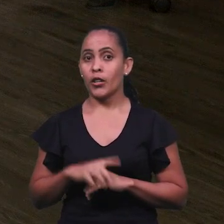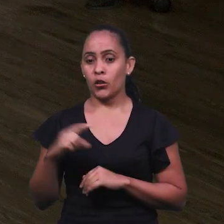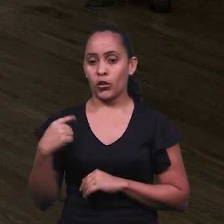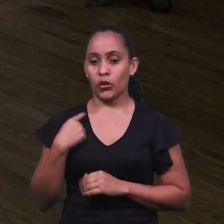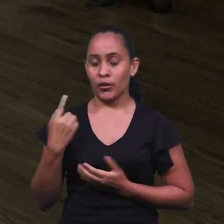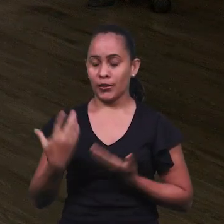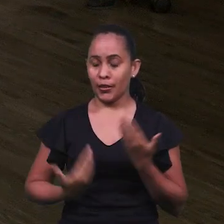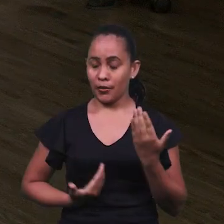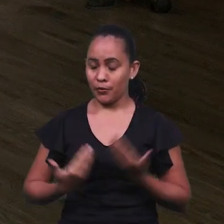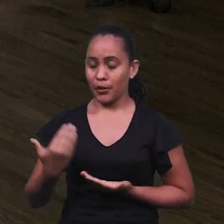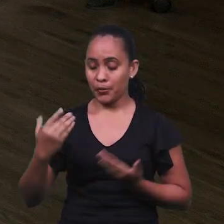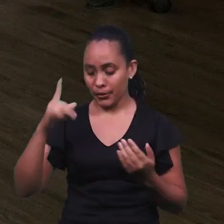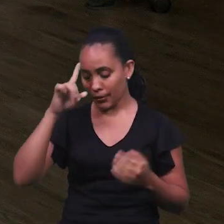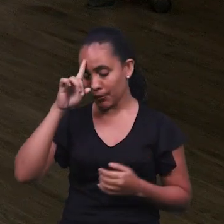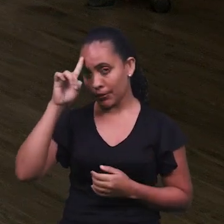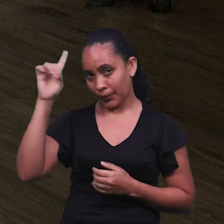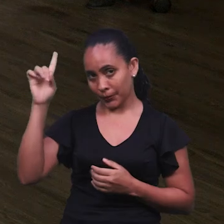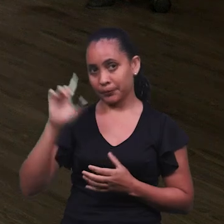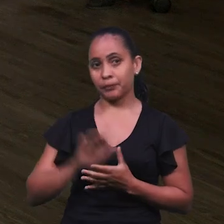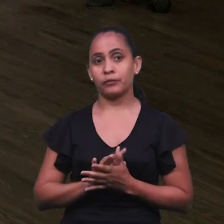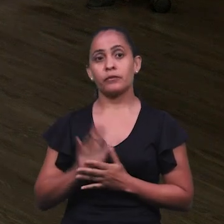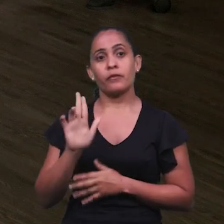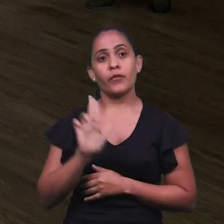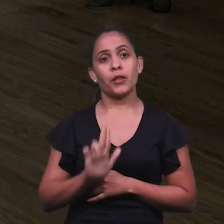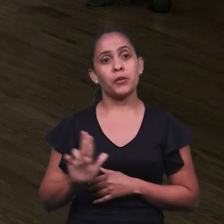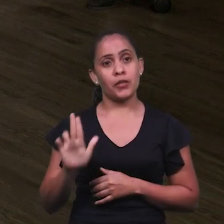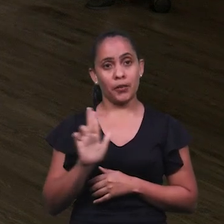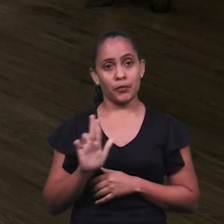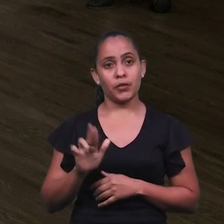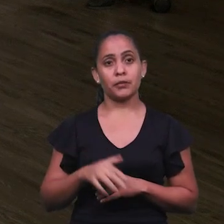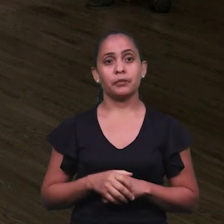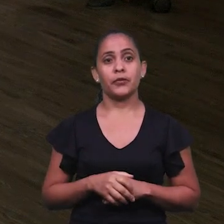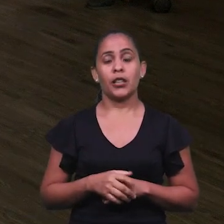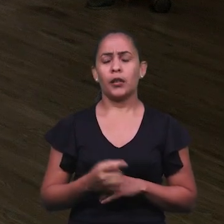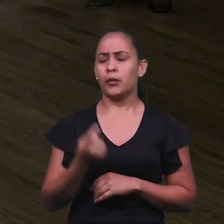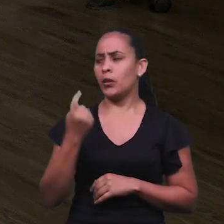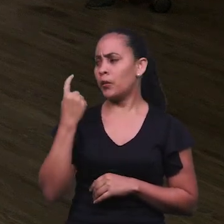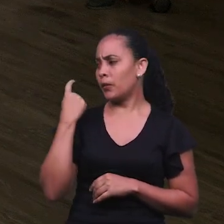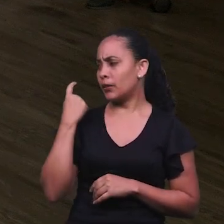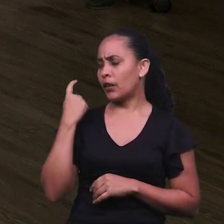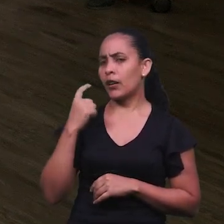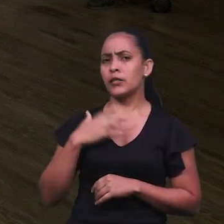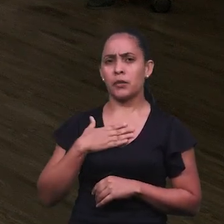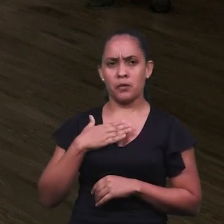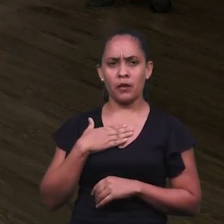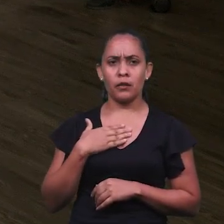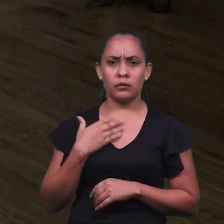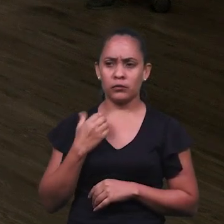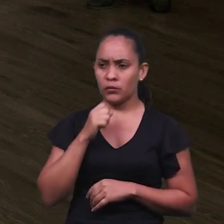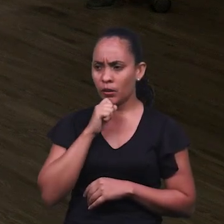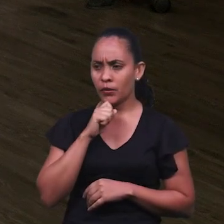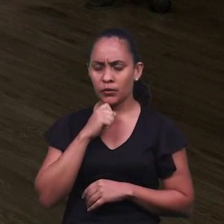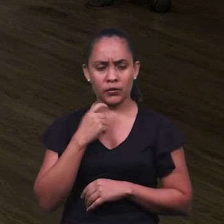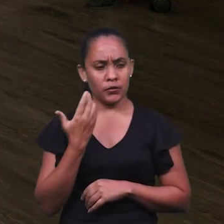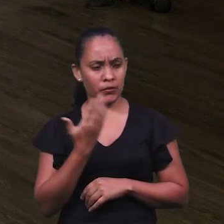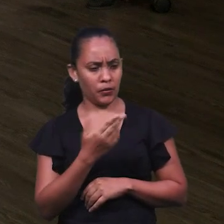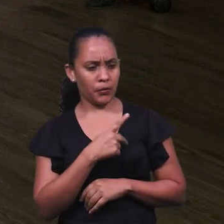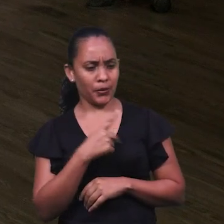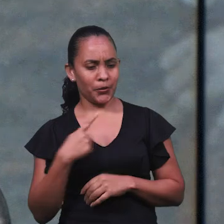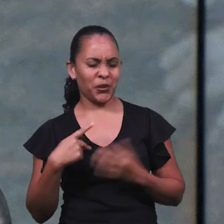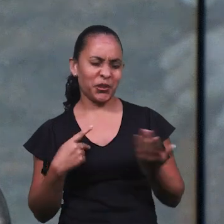Quando nós servimos ao Senhor, e os anos passam, e que nós olhamos para trás, como é o meu caso, Douglas é jovem ainda,